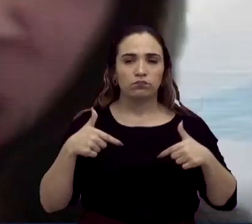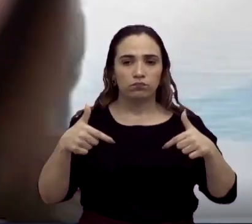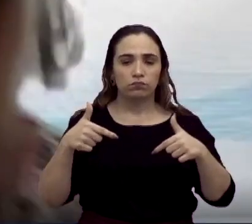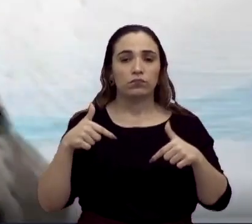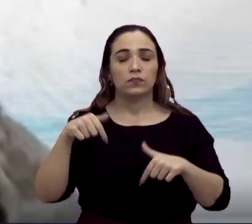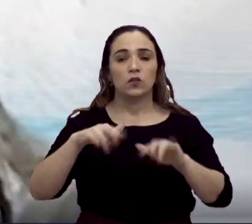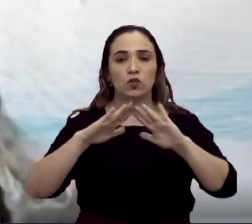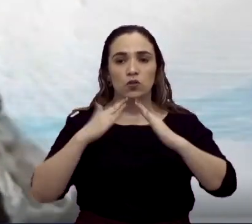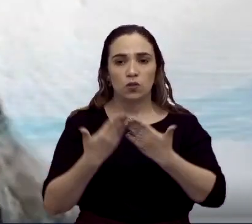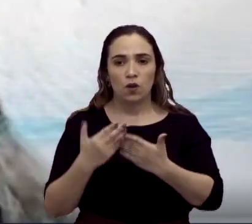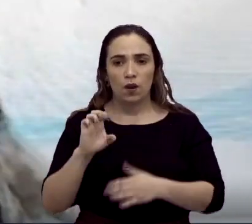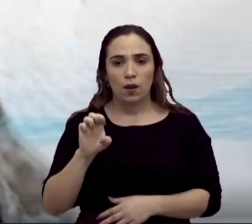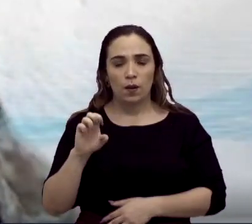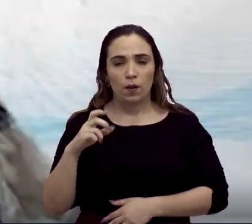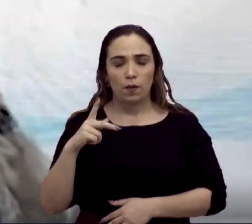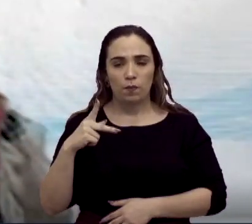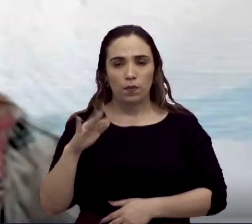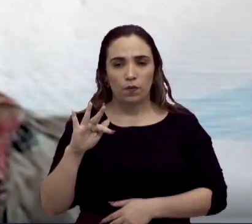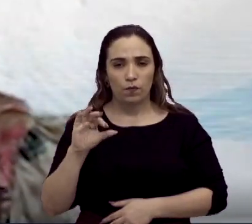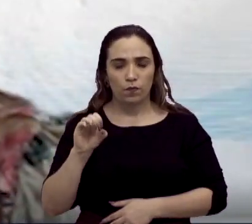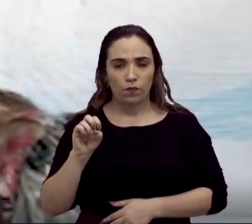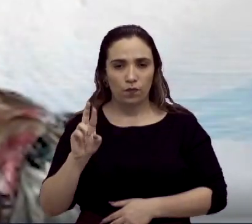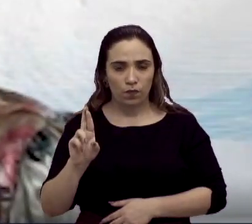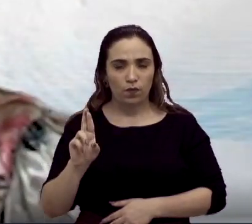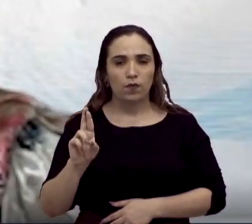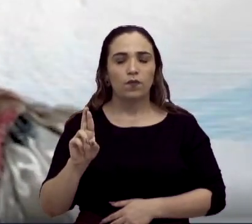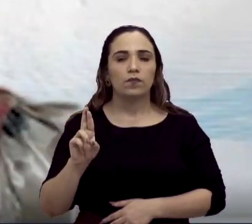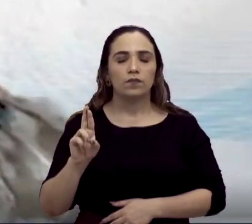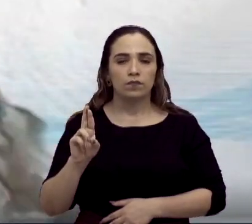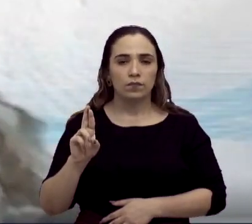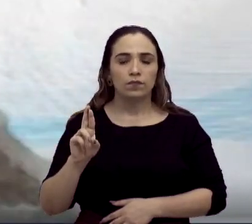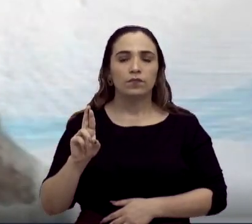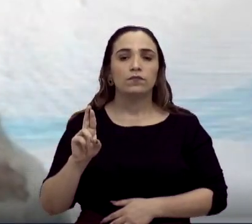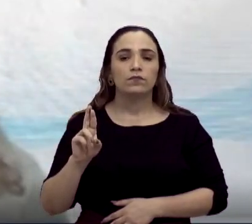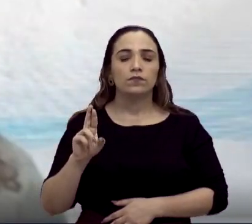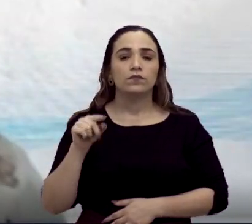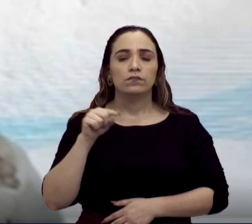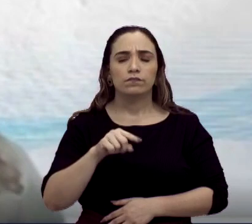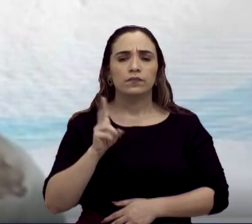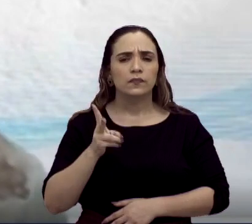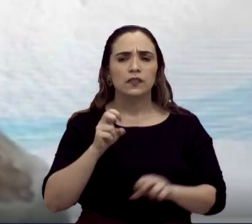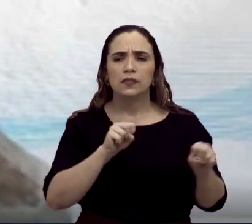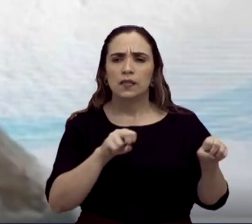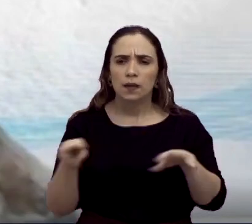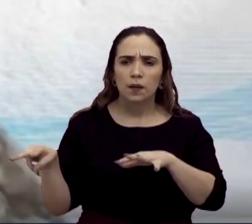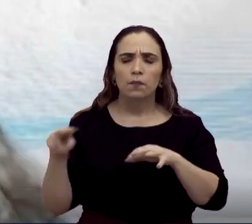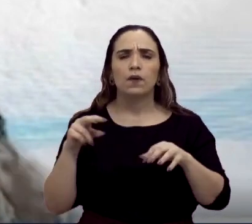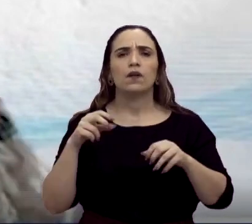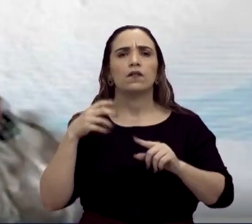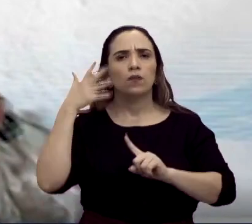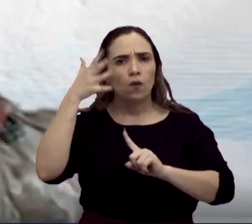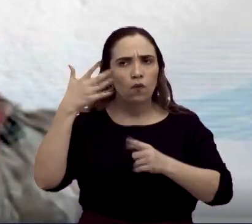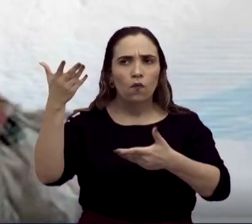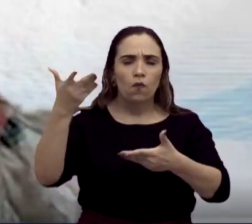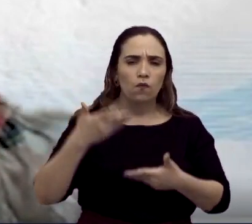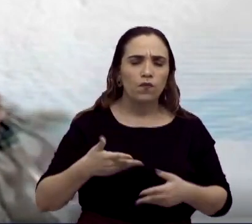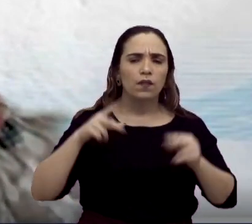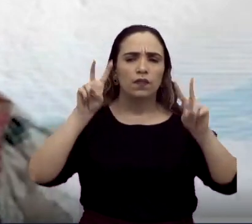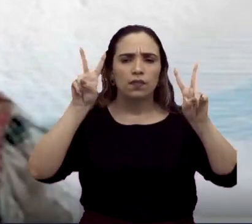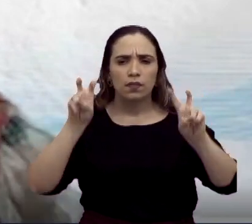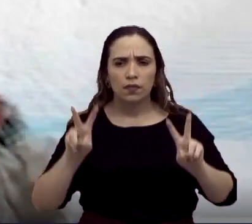da Escola do Parlamento, foi os ciclos de palestras. Então, toda semana a gente tem uma palestra aí com